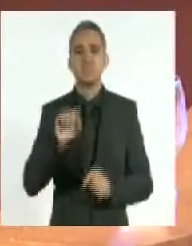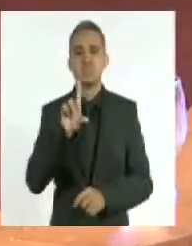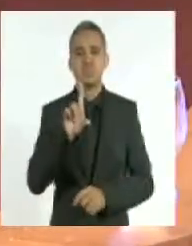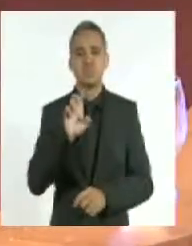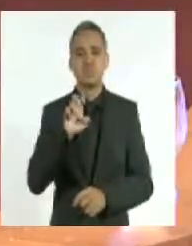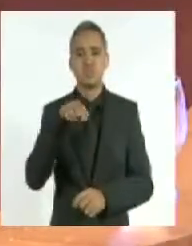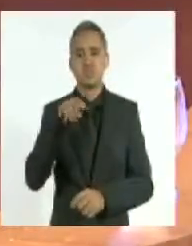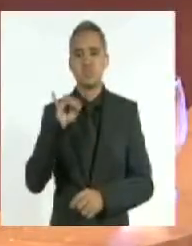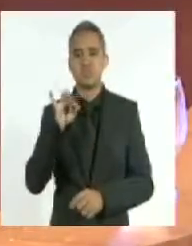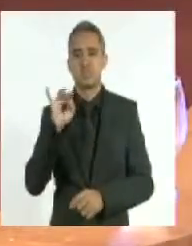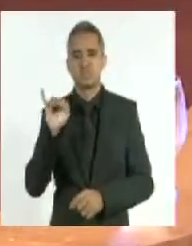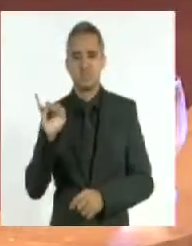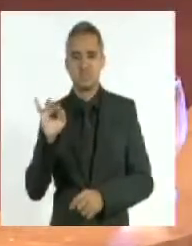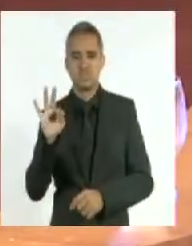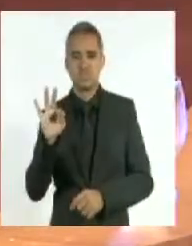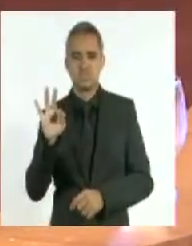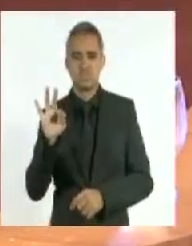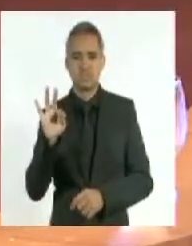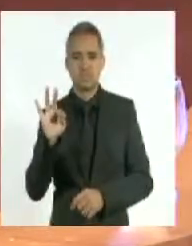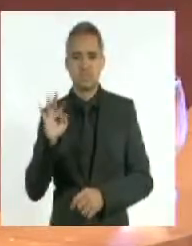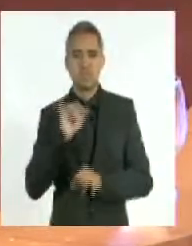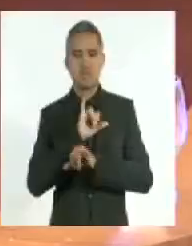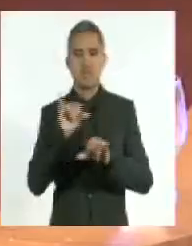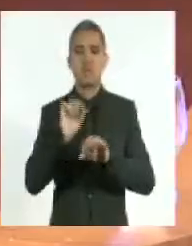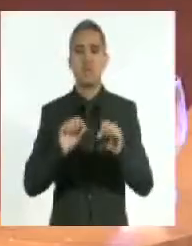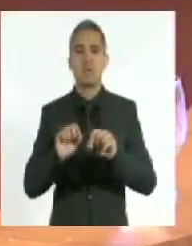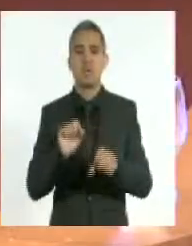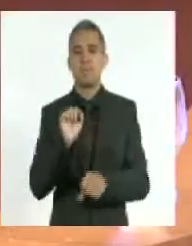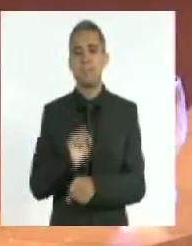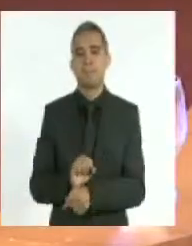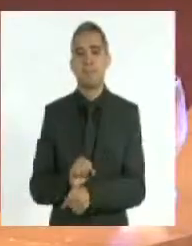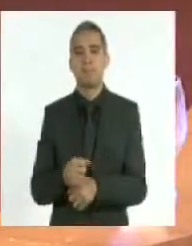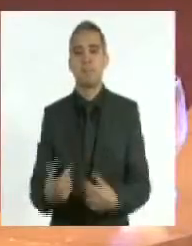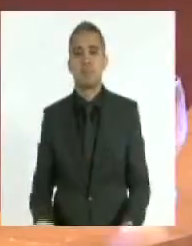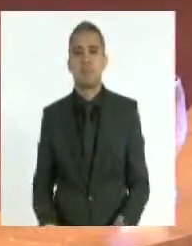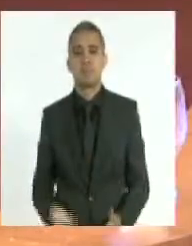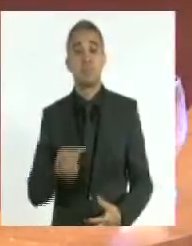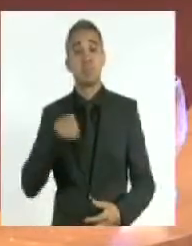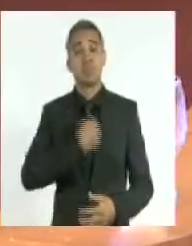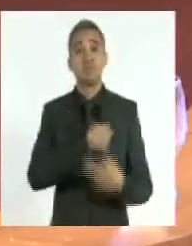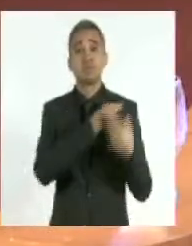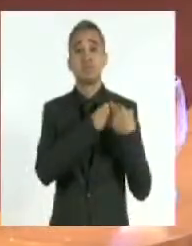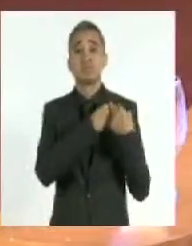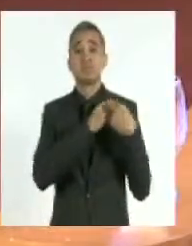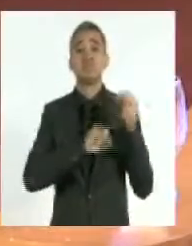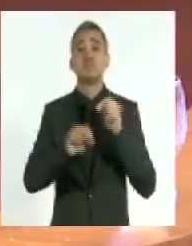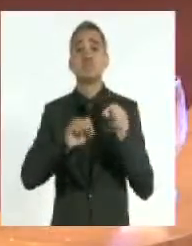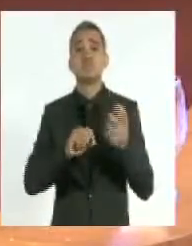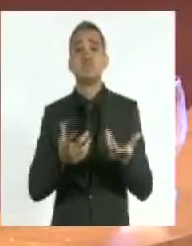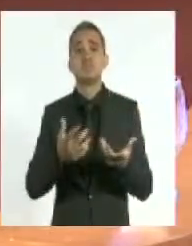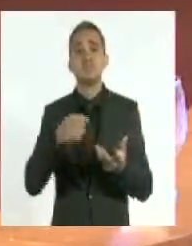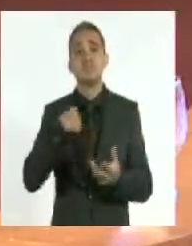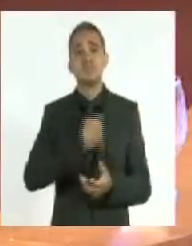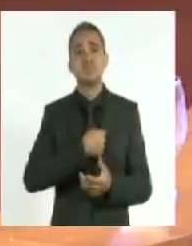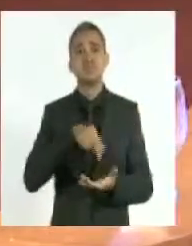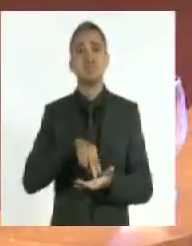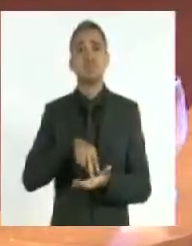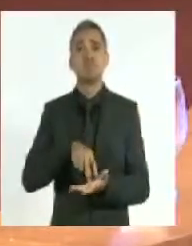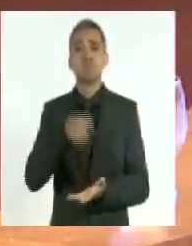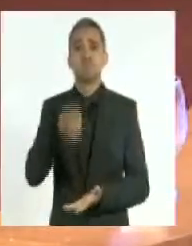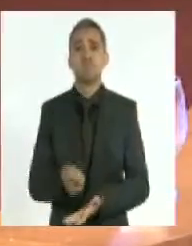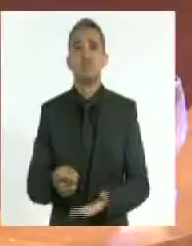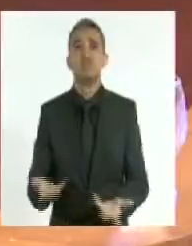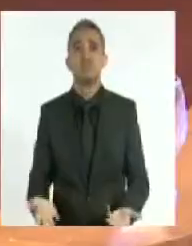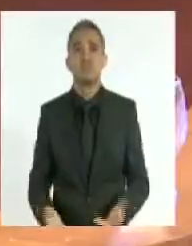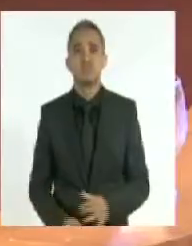Ele vai dizer apenas que a obra parou. E que o que nós estamos fazendo, qual é a parte do nosso sacrifício? Qual o nosso posicionamento em relação a